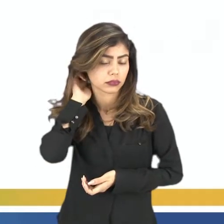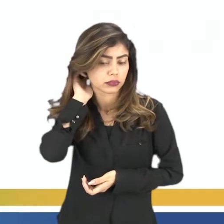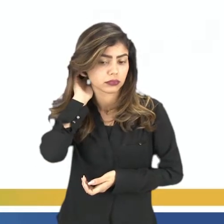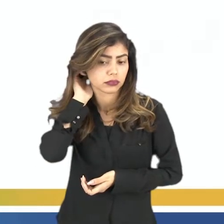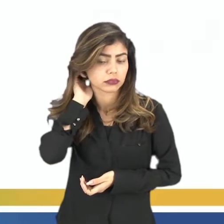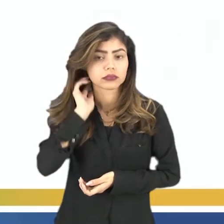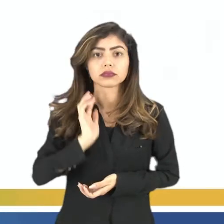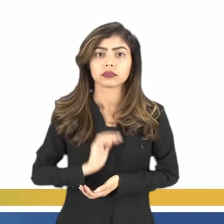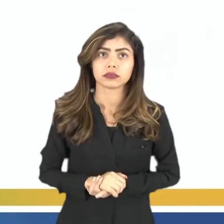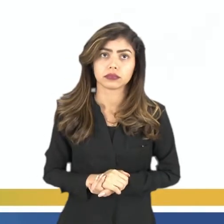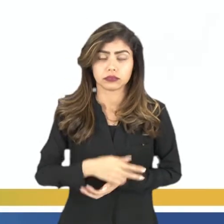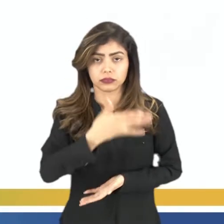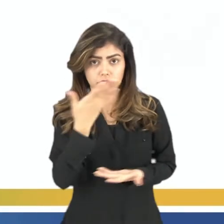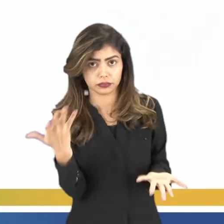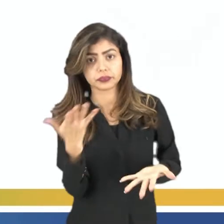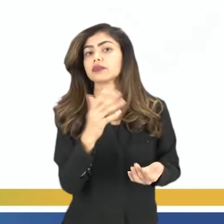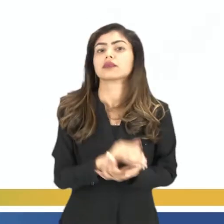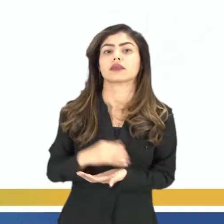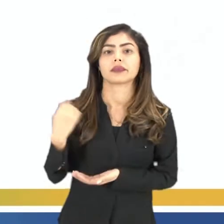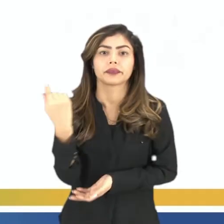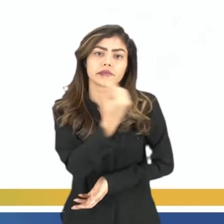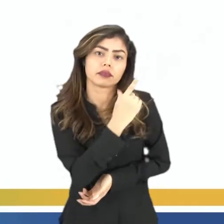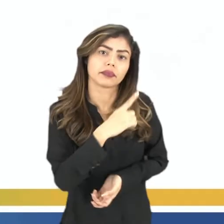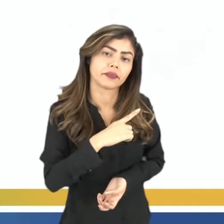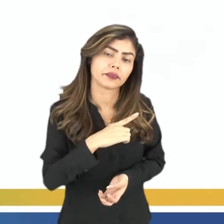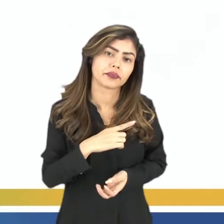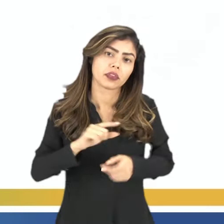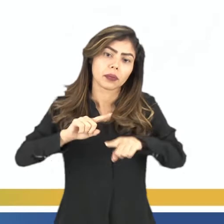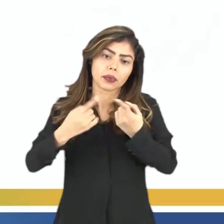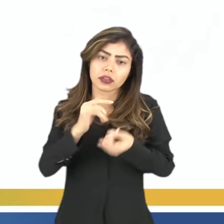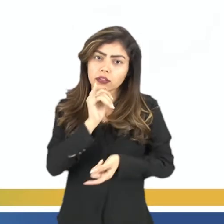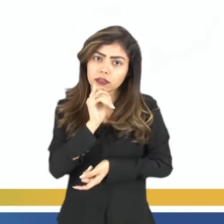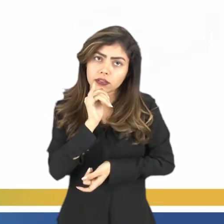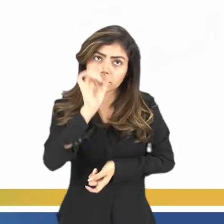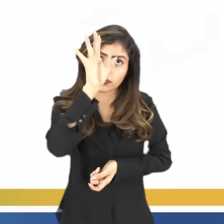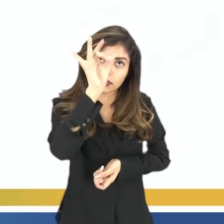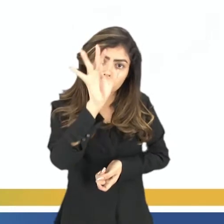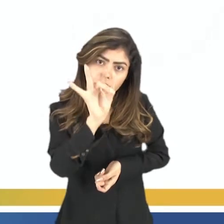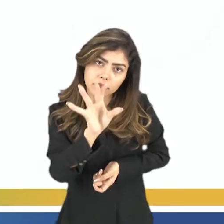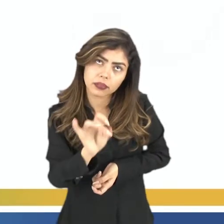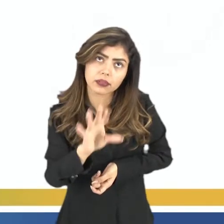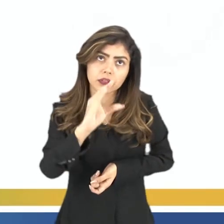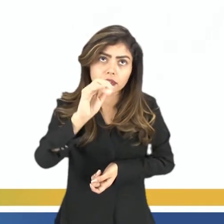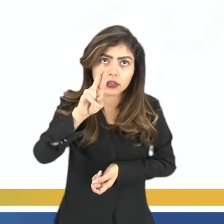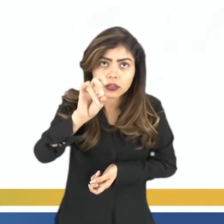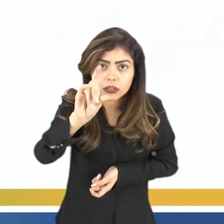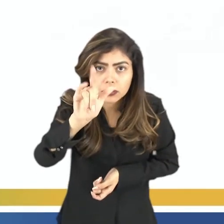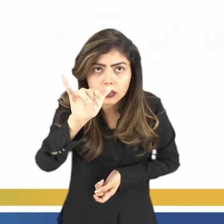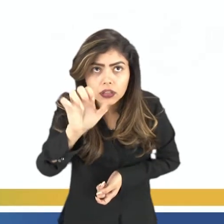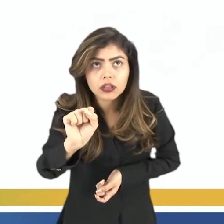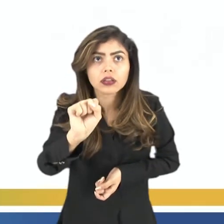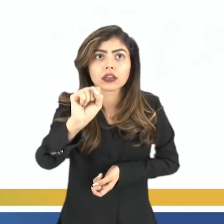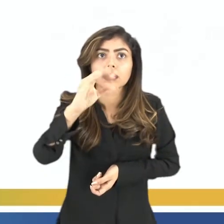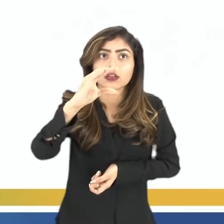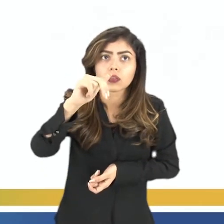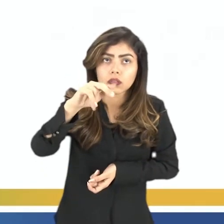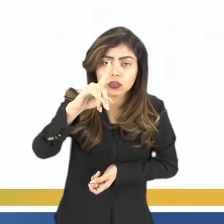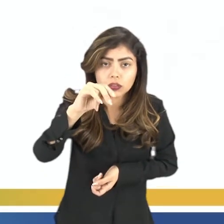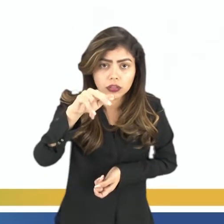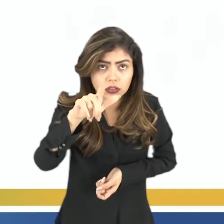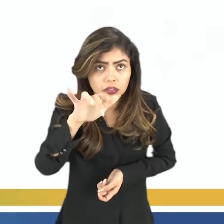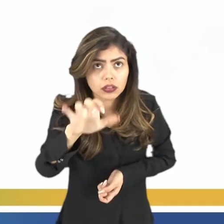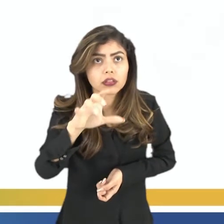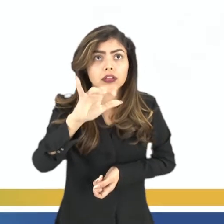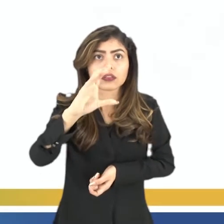ok? Então, gente, nós temos mais exemplos. Causales,